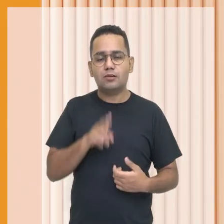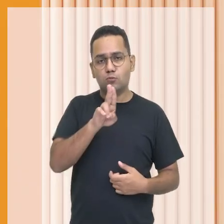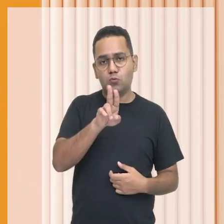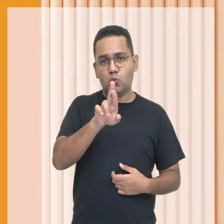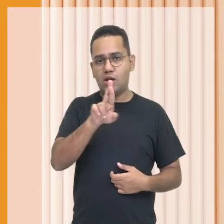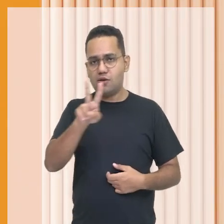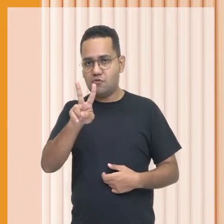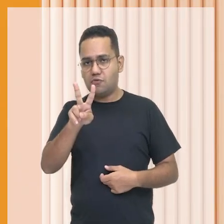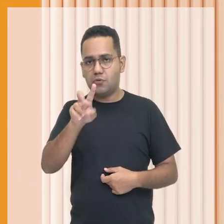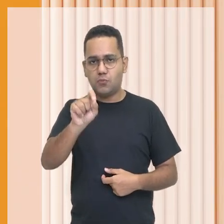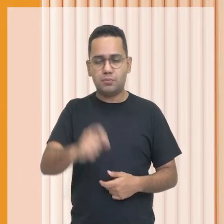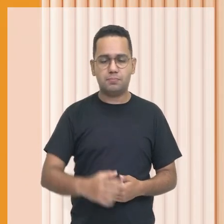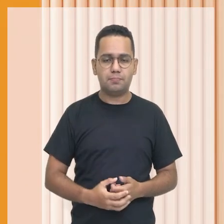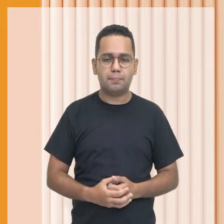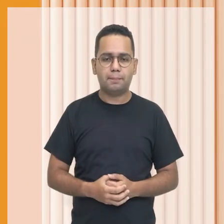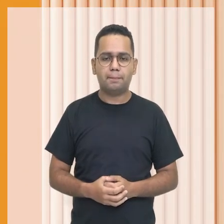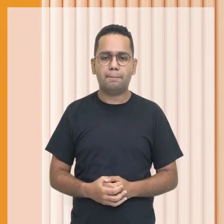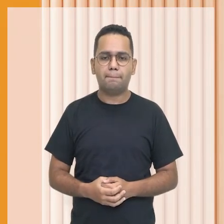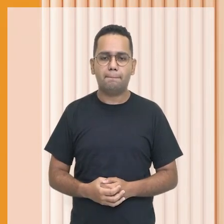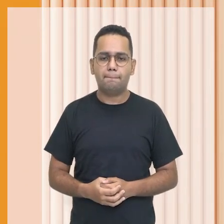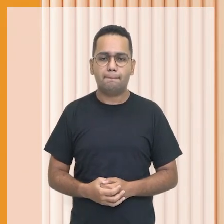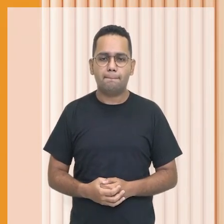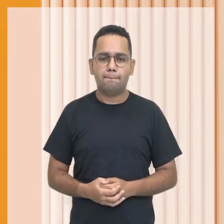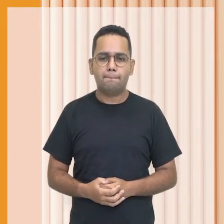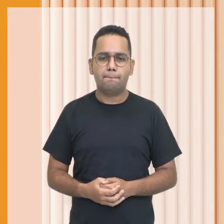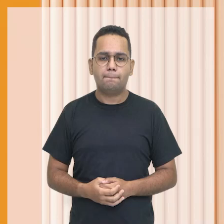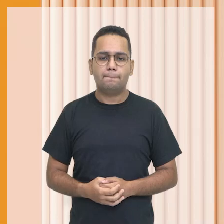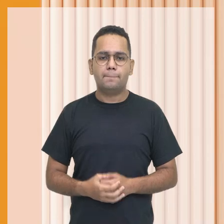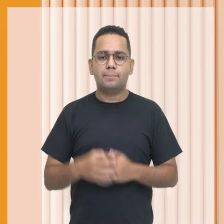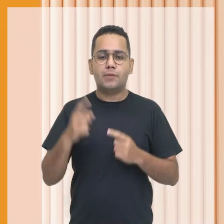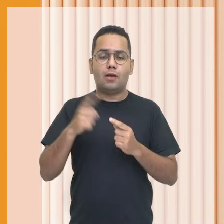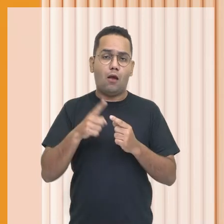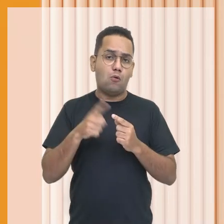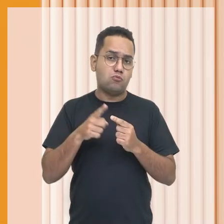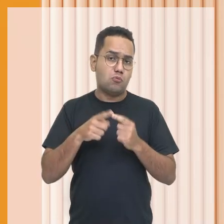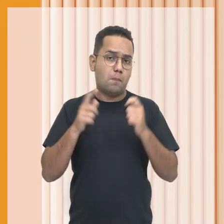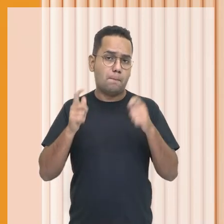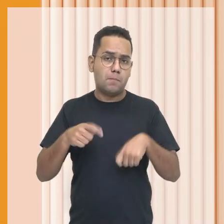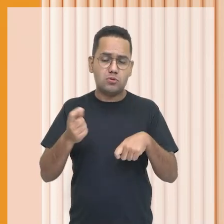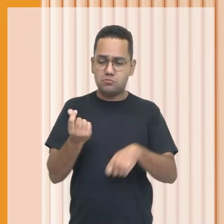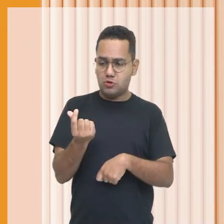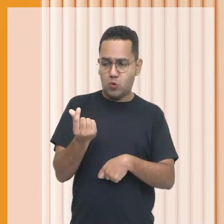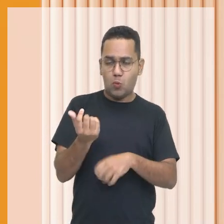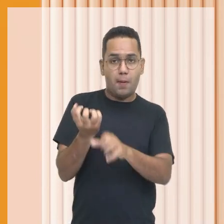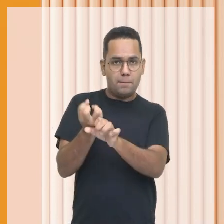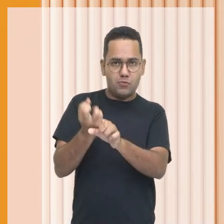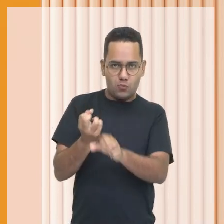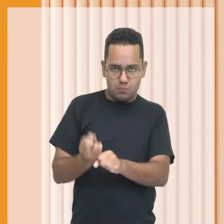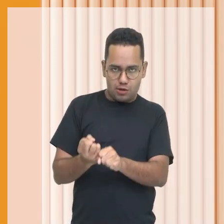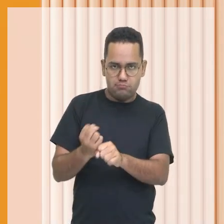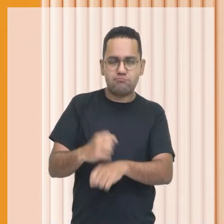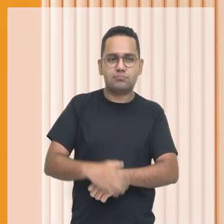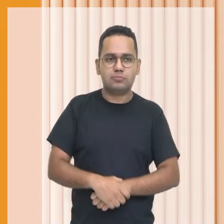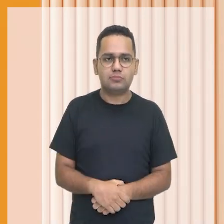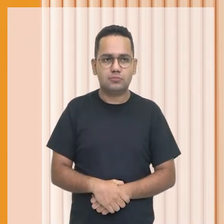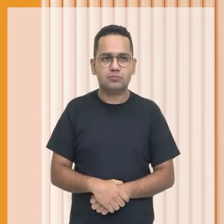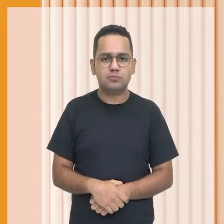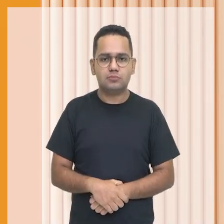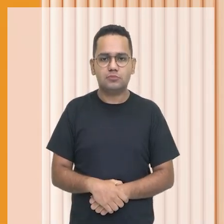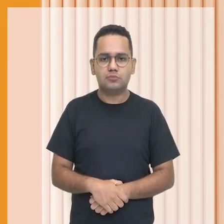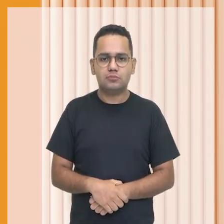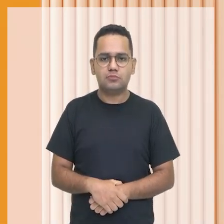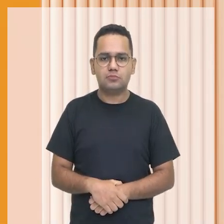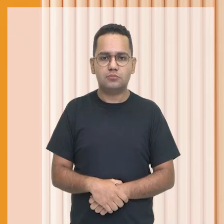valor agora passava a ser uma nova forma de se medir o valor da moeda. Então agora nós vamos ter uma forma